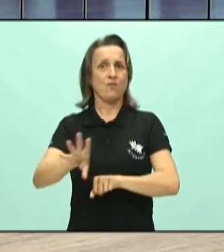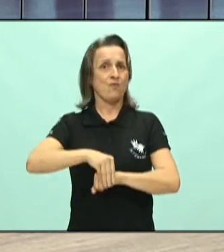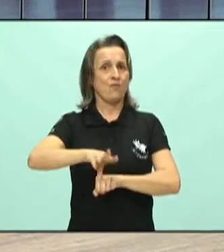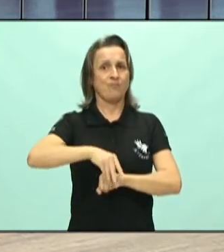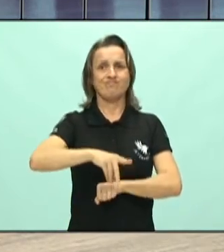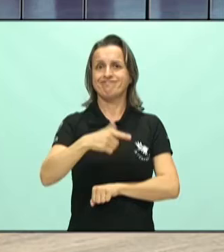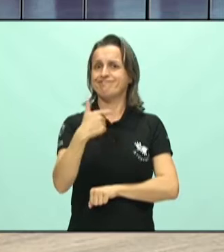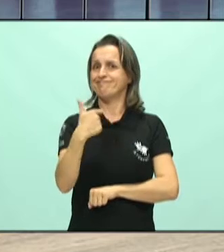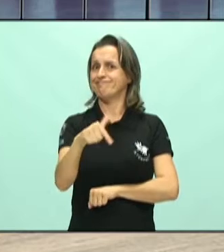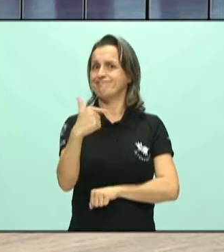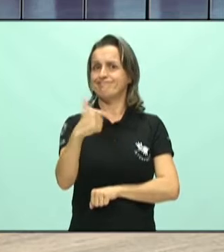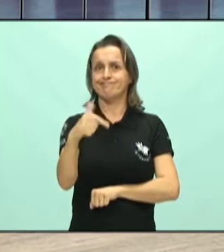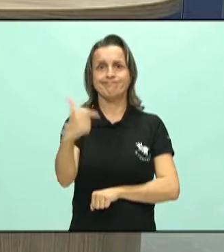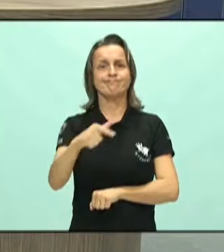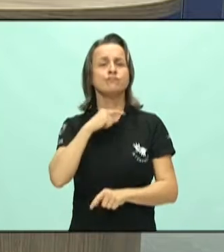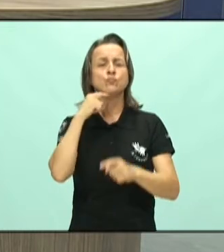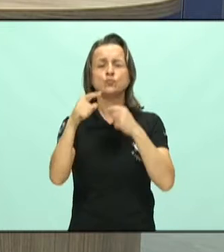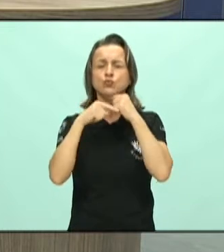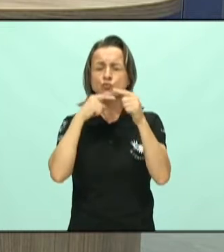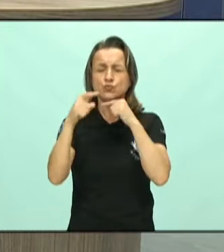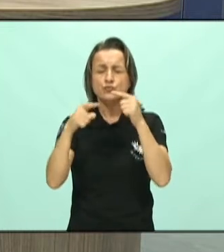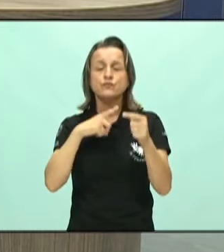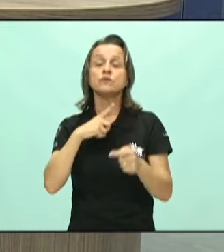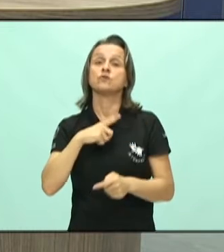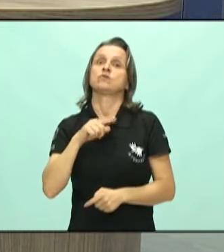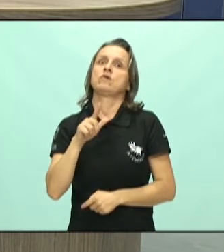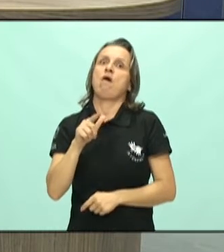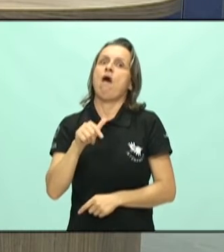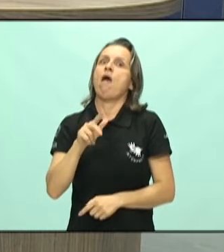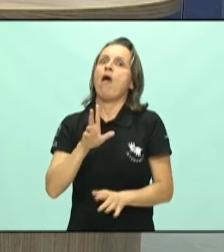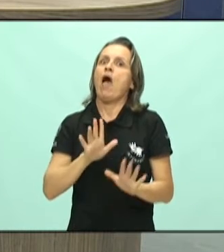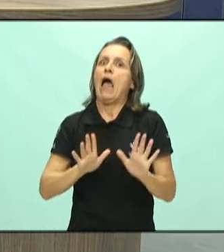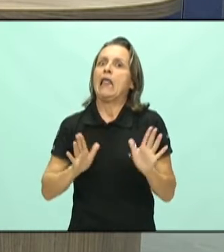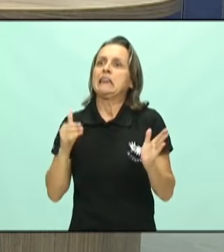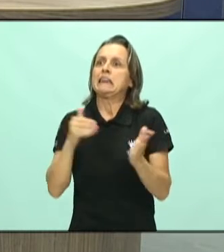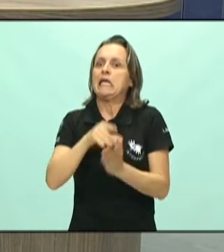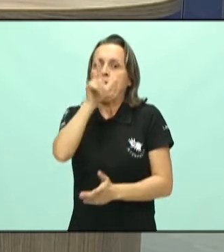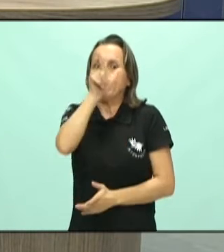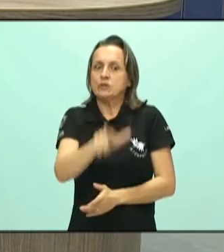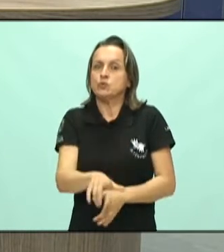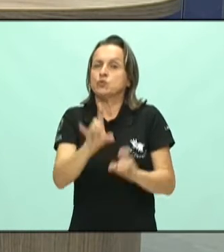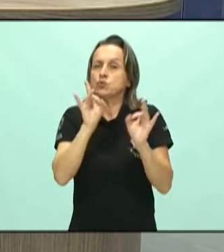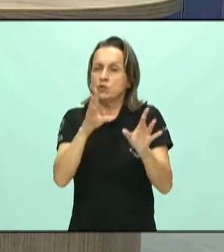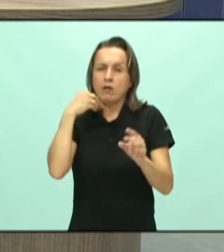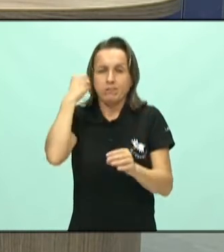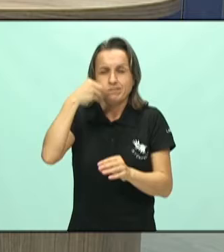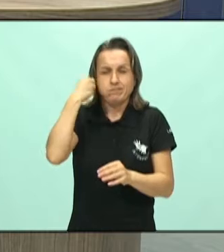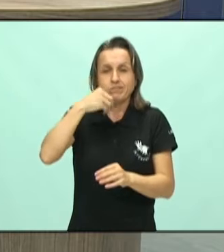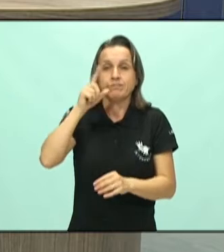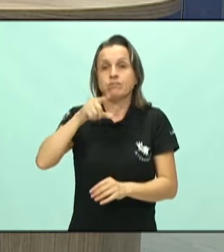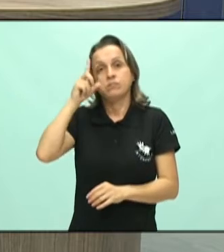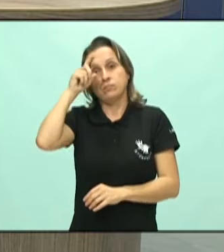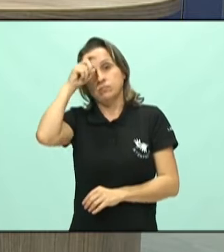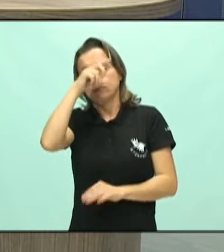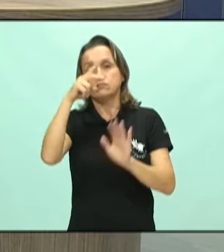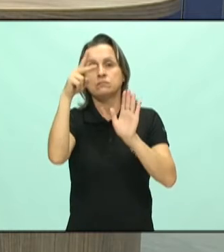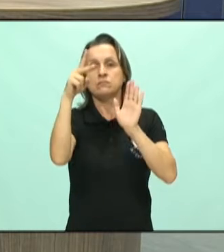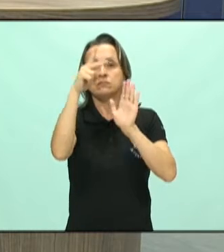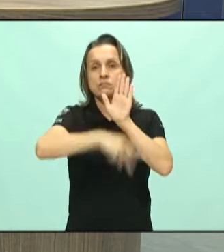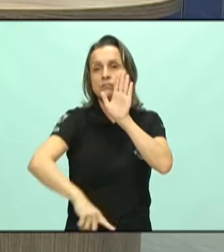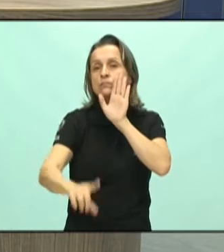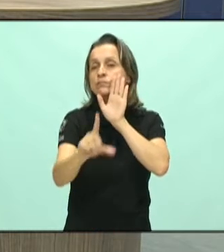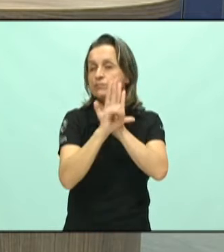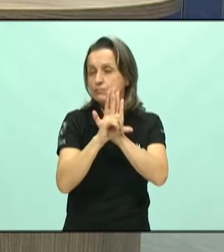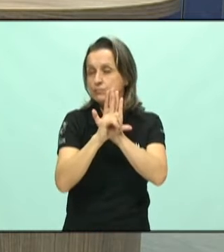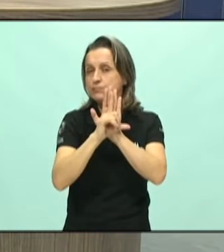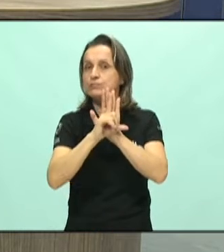Até para especialista é difícil. Só para ter uma ideia, quando o projeto de lei ele foi